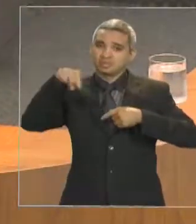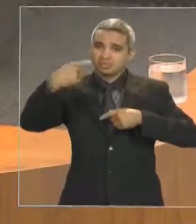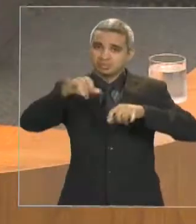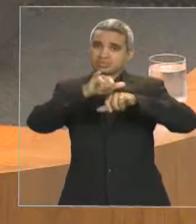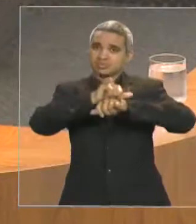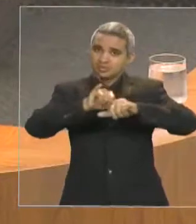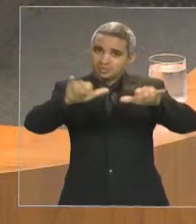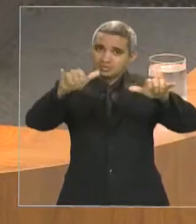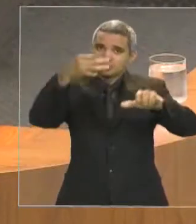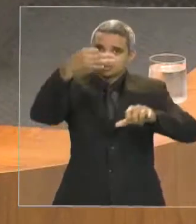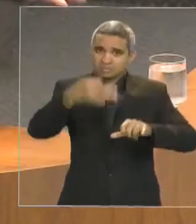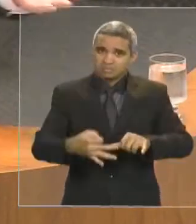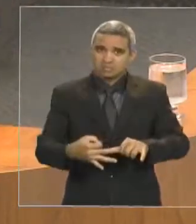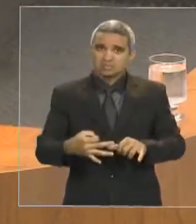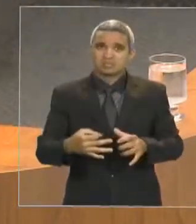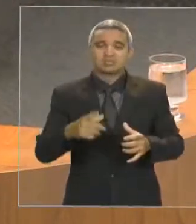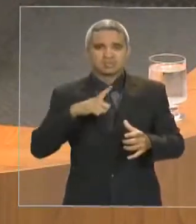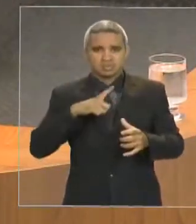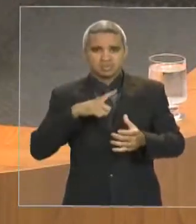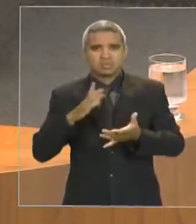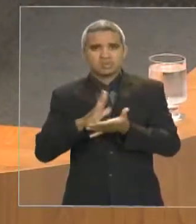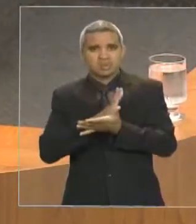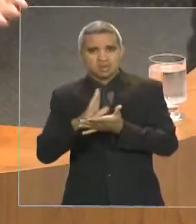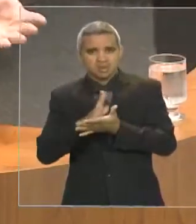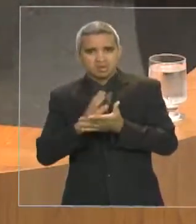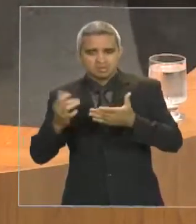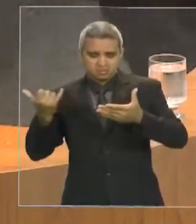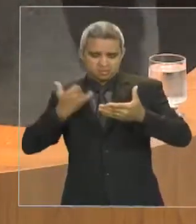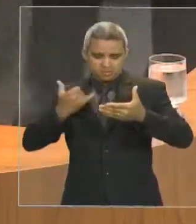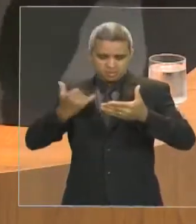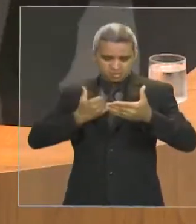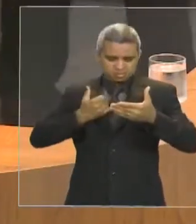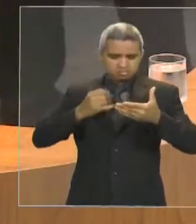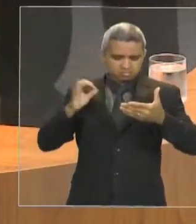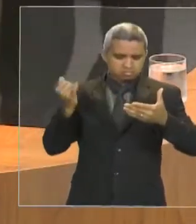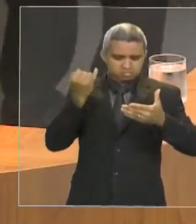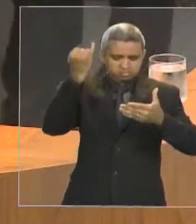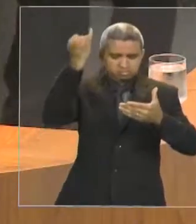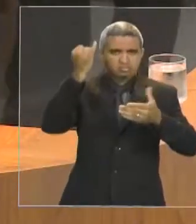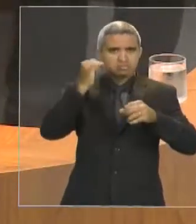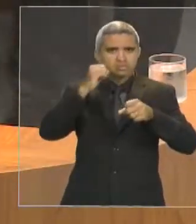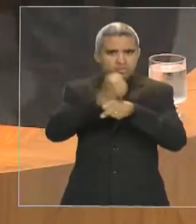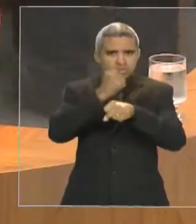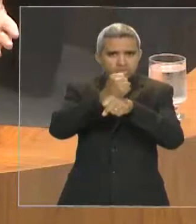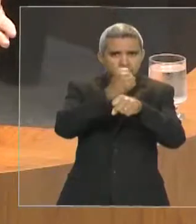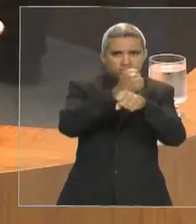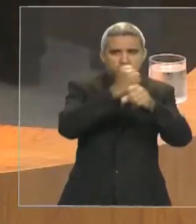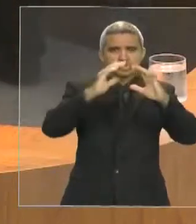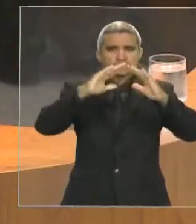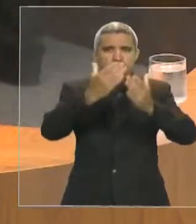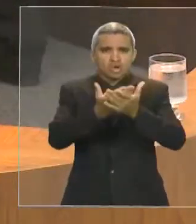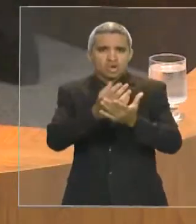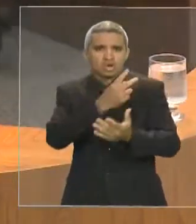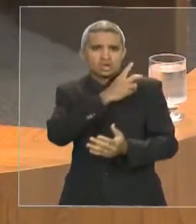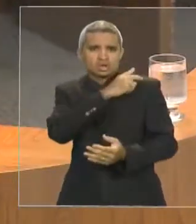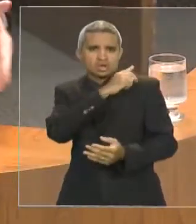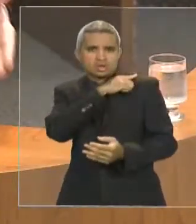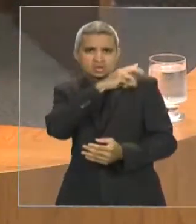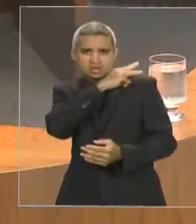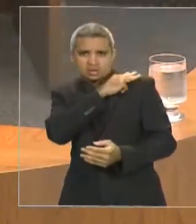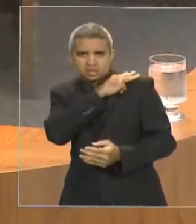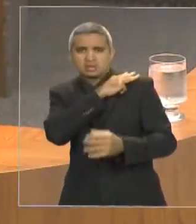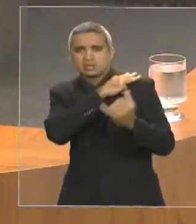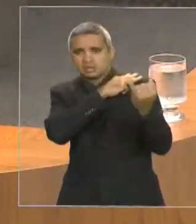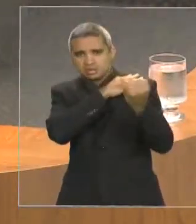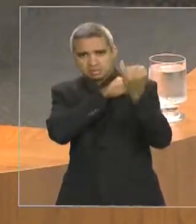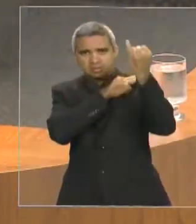informações relevantes, construção de escola de ensino médio, ótimo. É importante, escola de ensino integral é importante,